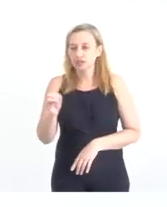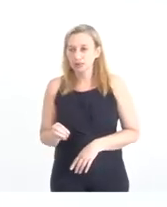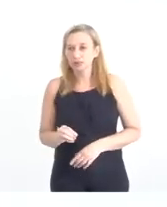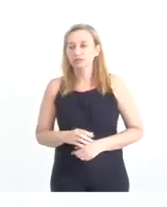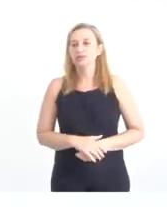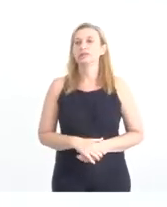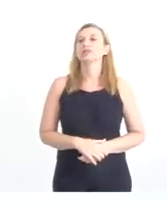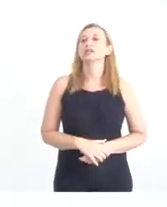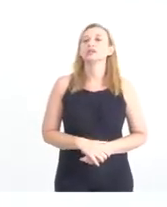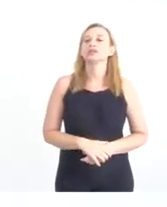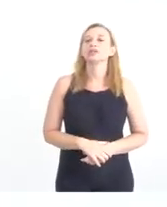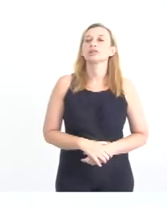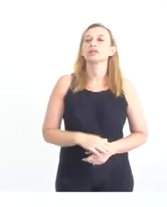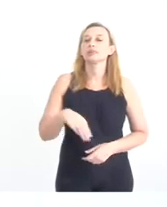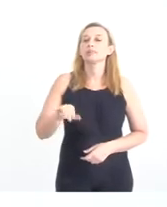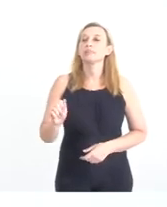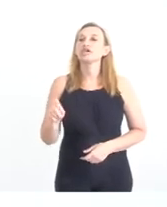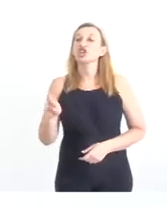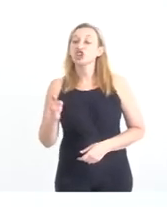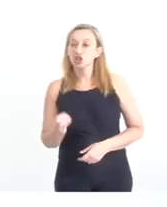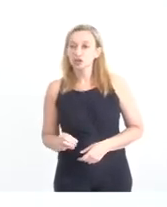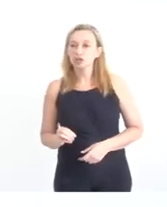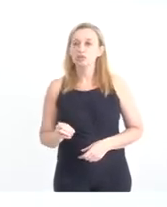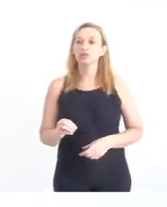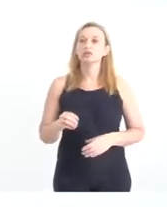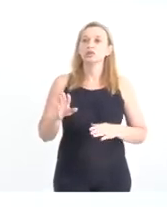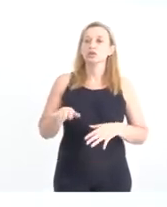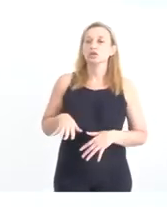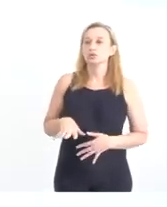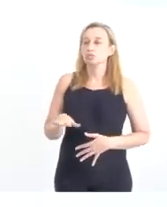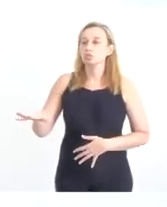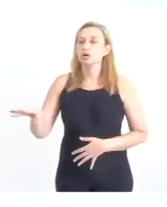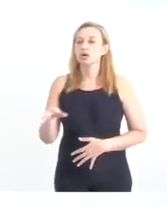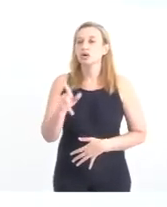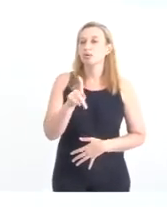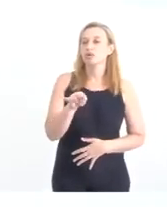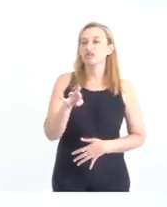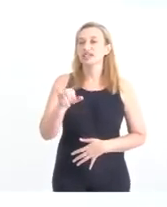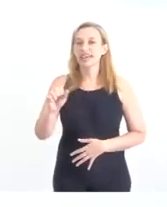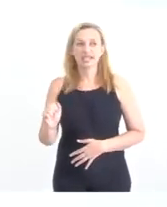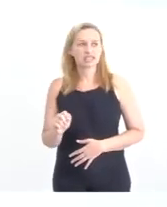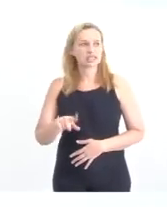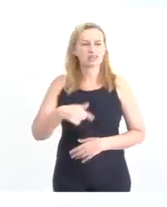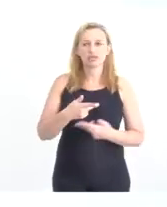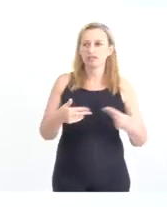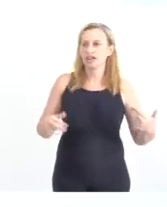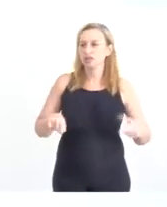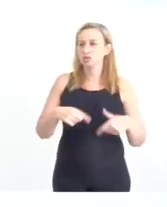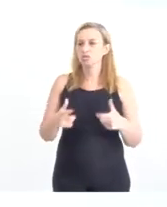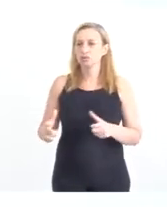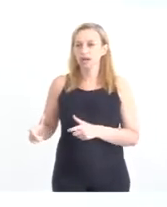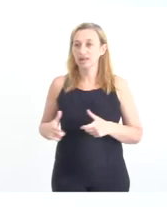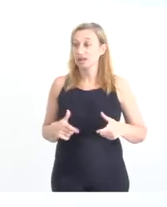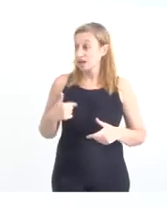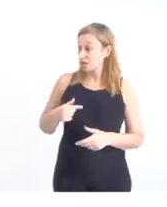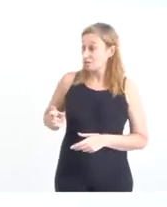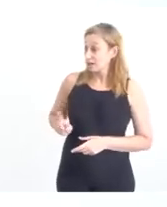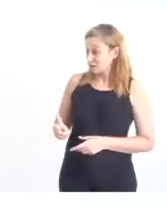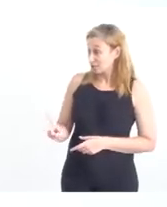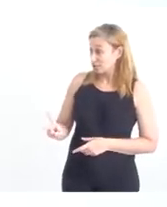seja no meio mangues como já mencionei no Morro da Providência enfim tantos lugares Olha aí do Funil suplente muito ativo né